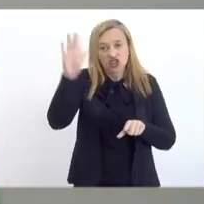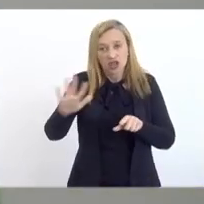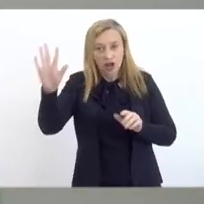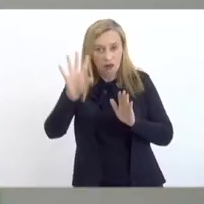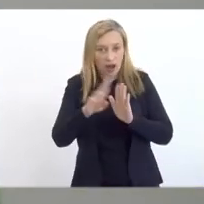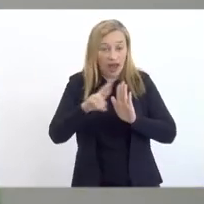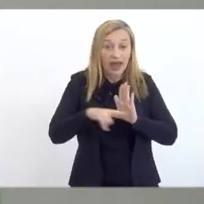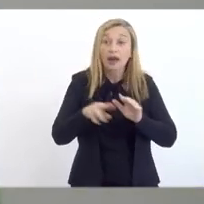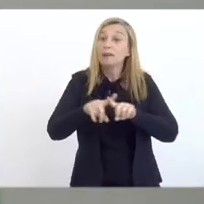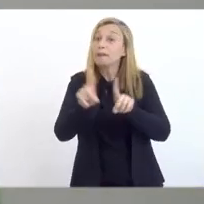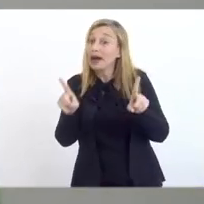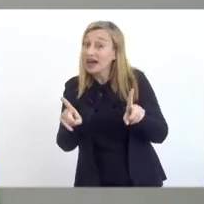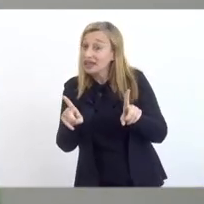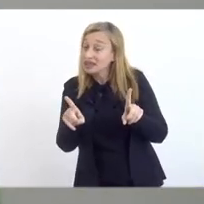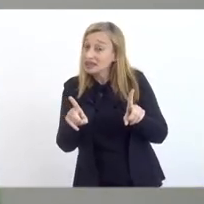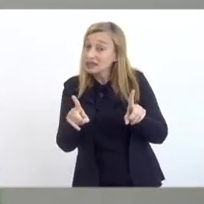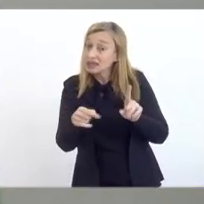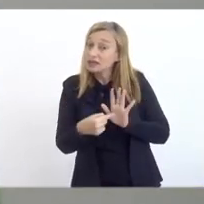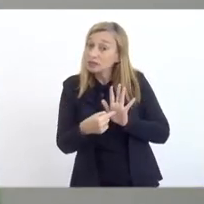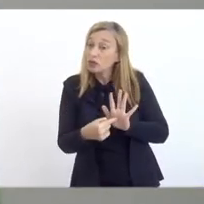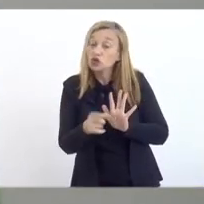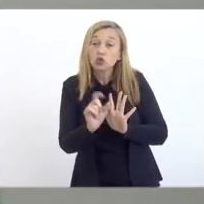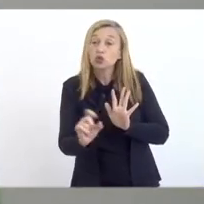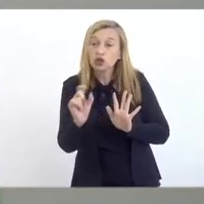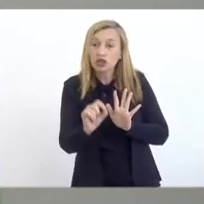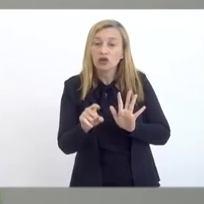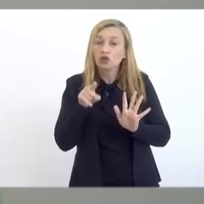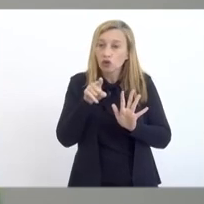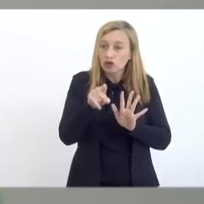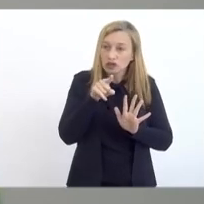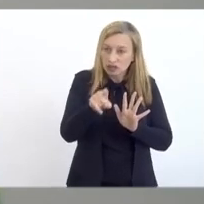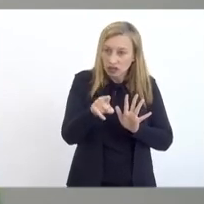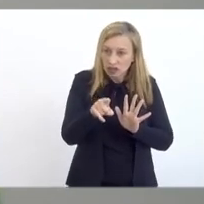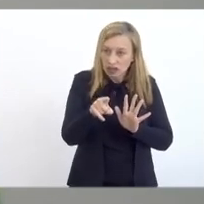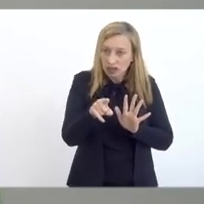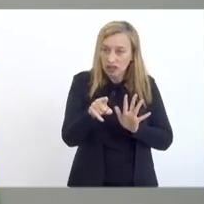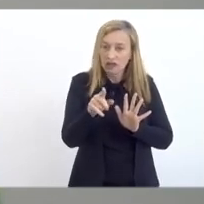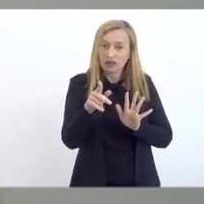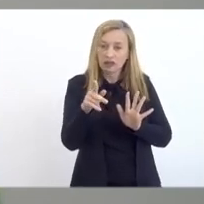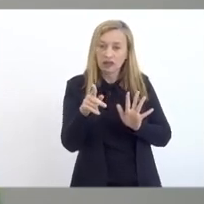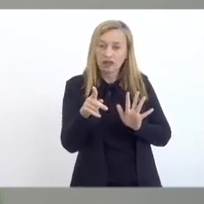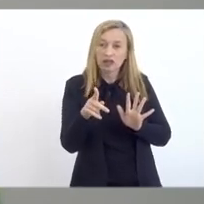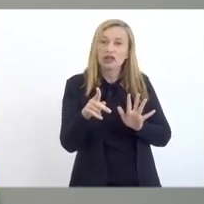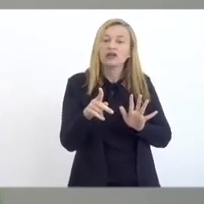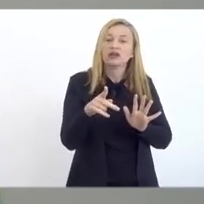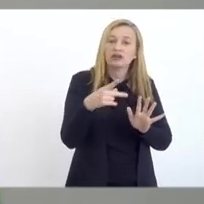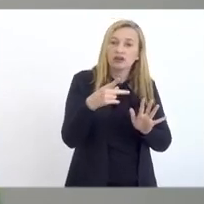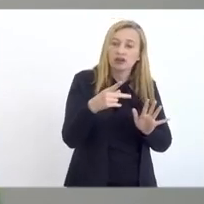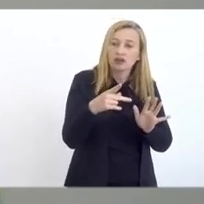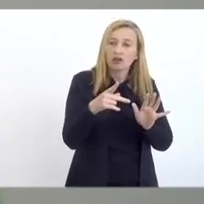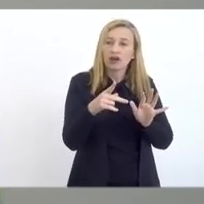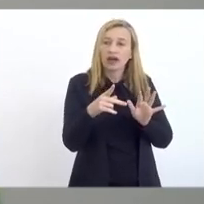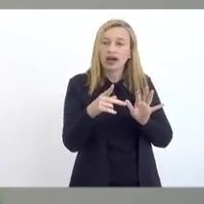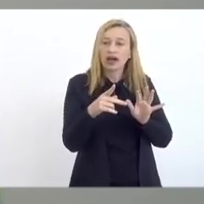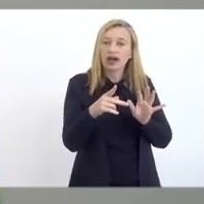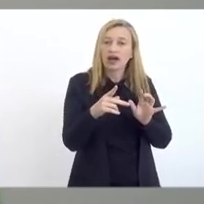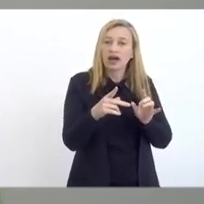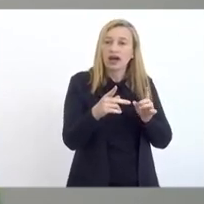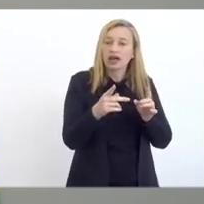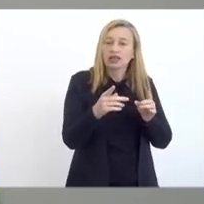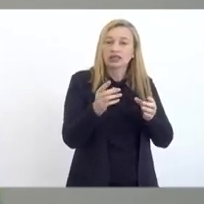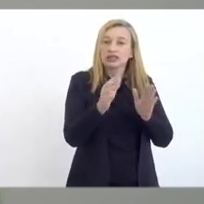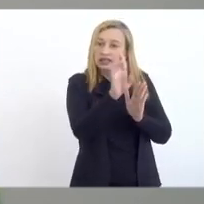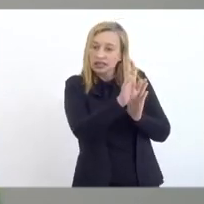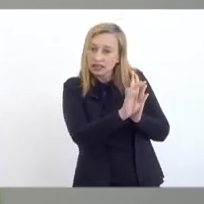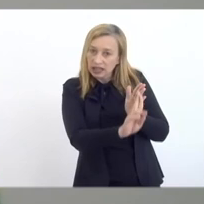Só que ela excepcionaliza que, ao você colocar, se assim o Estado fizer, e assim o Estado fez, né, colocar na